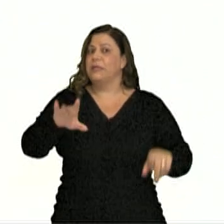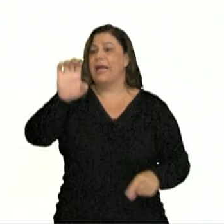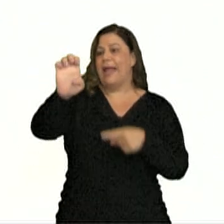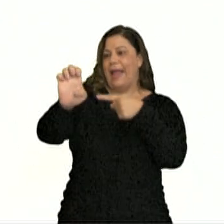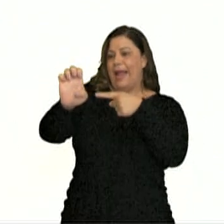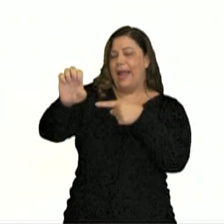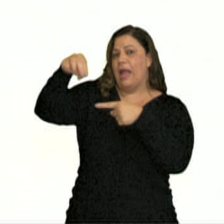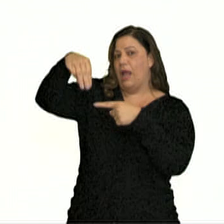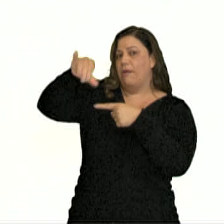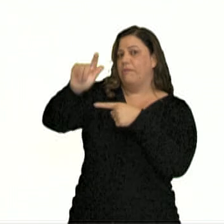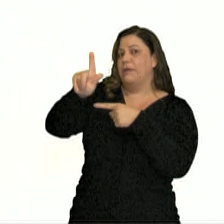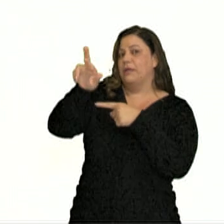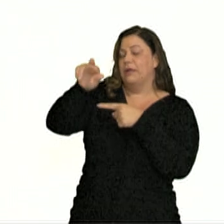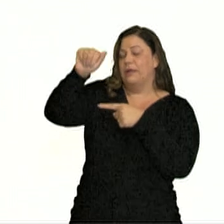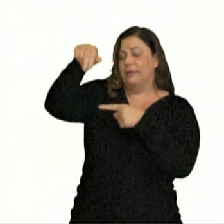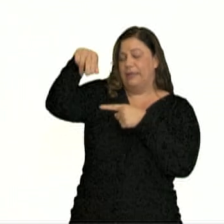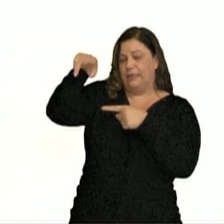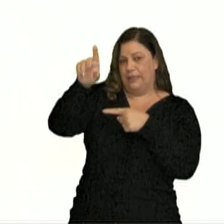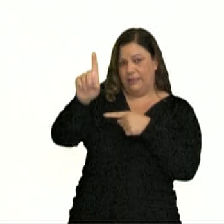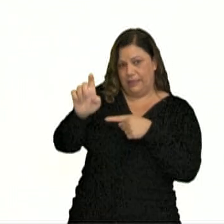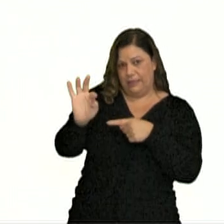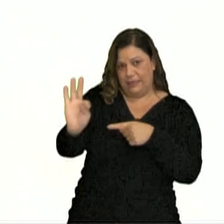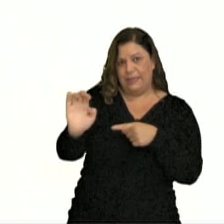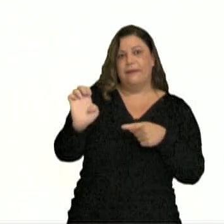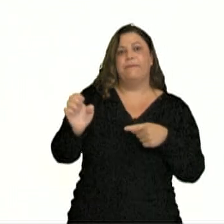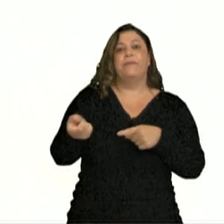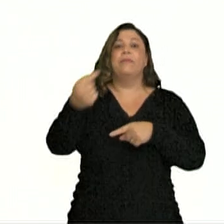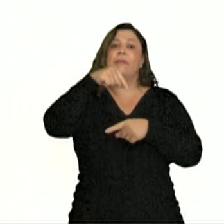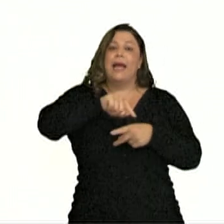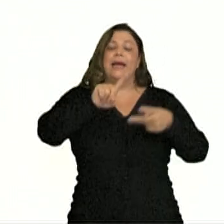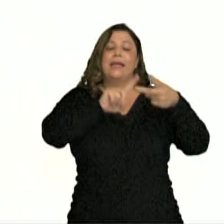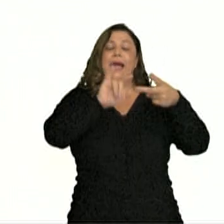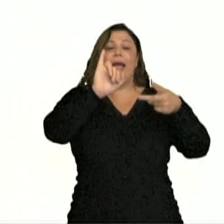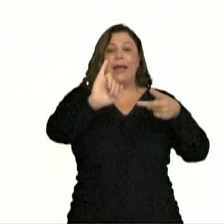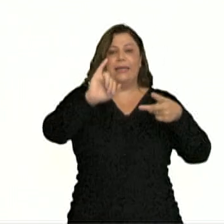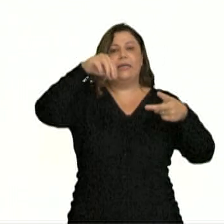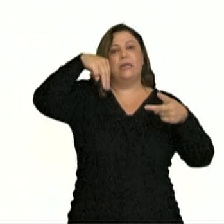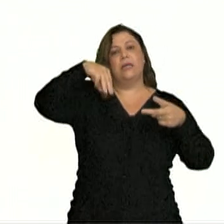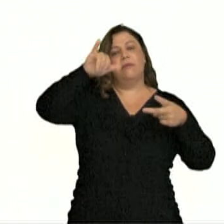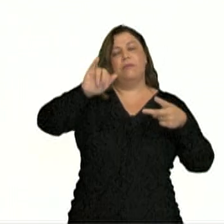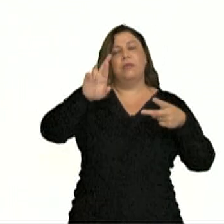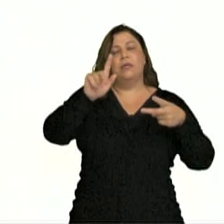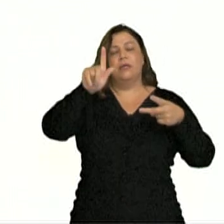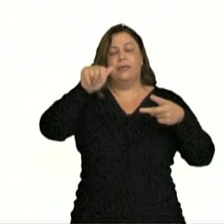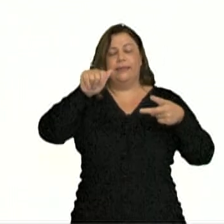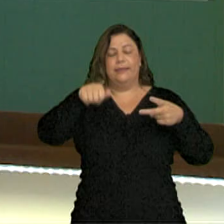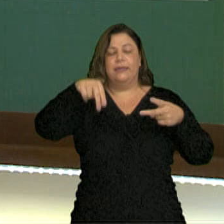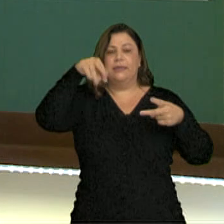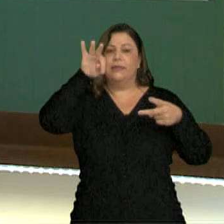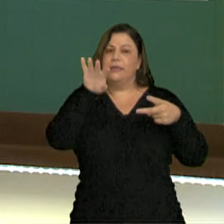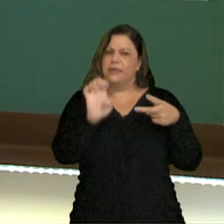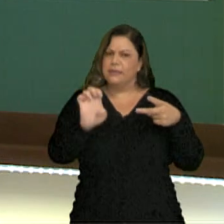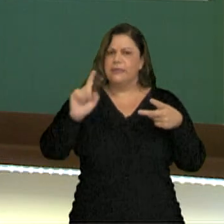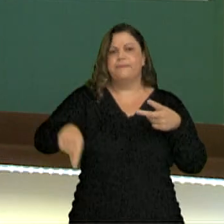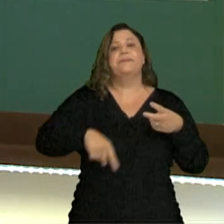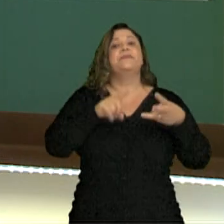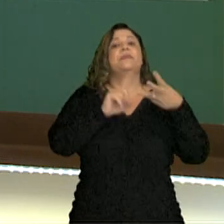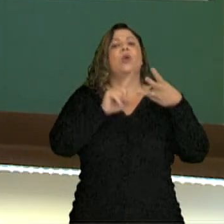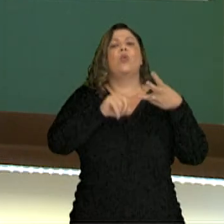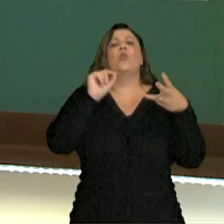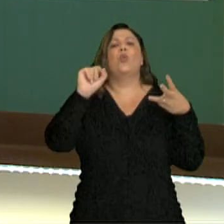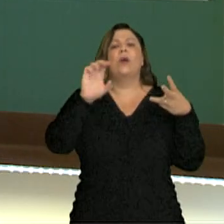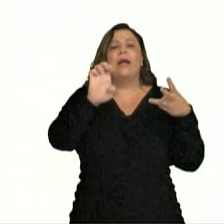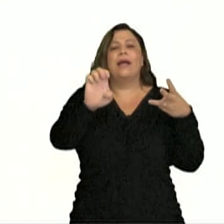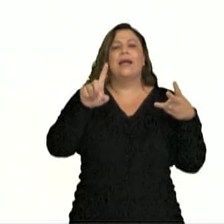para imigrante? Já ouviu falar sobre êxodo rural? Não tem a ver com a Bíblia, mas é um